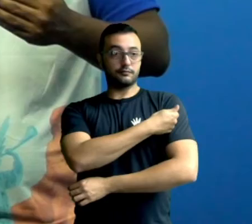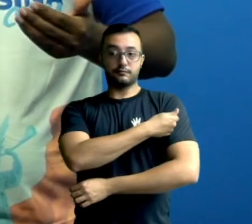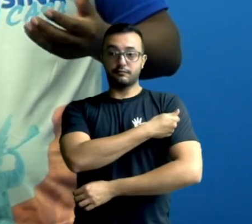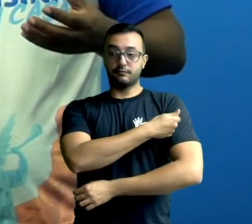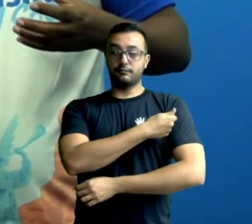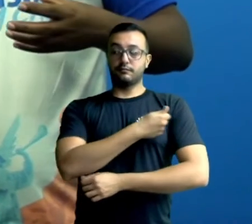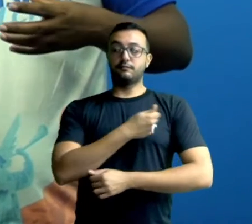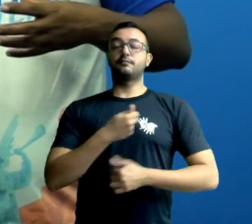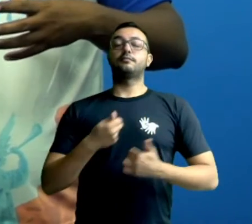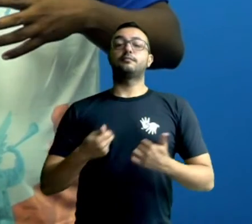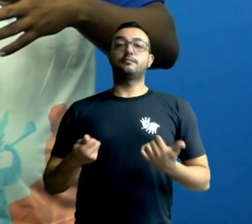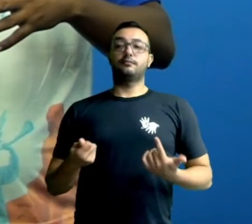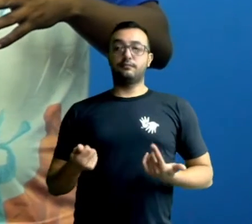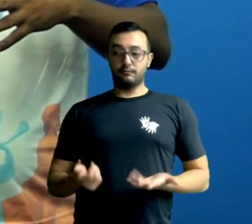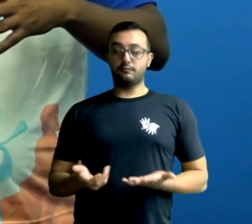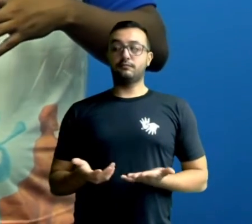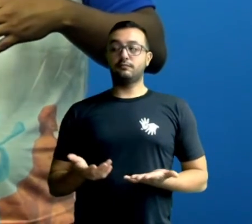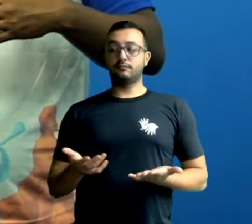é muito